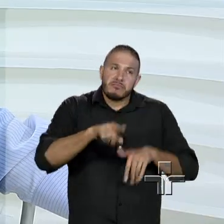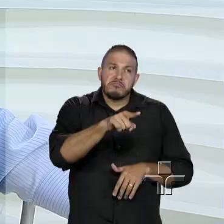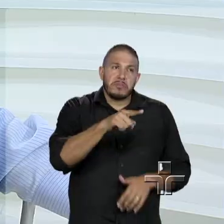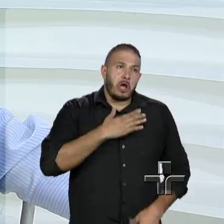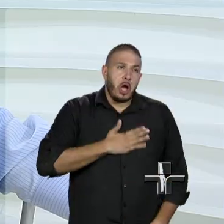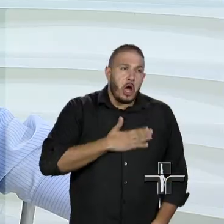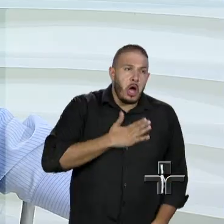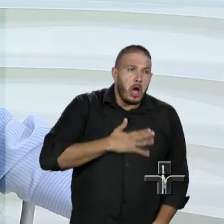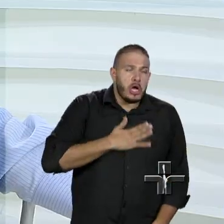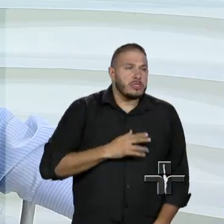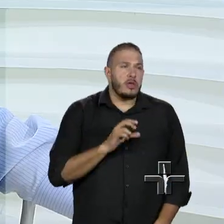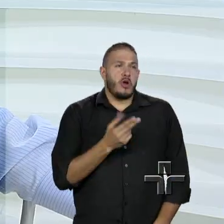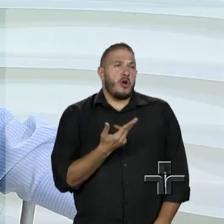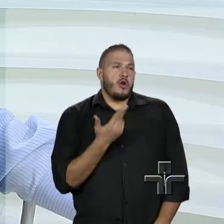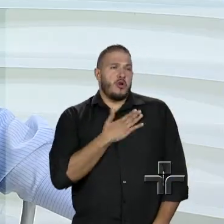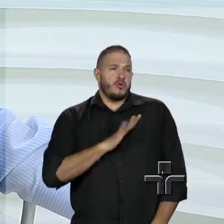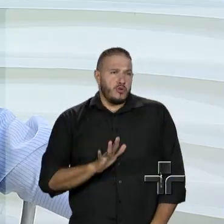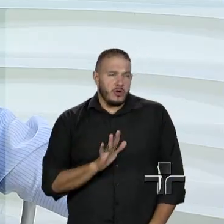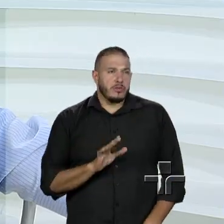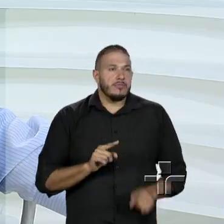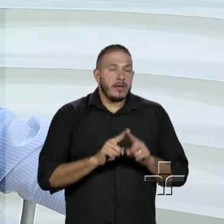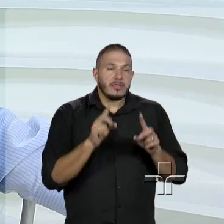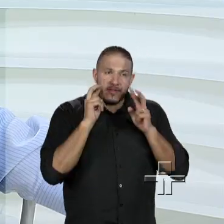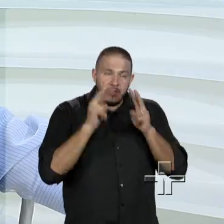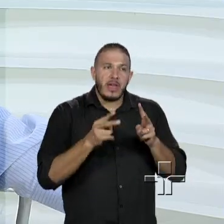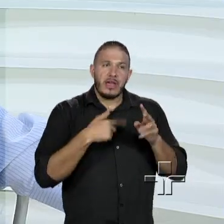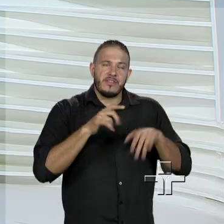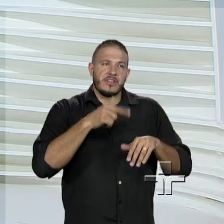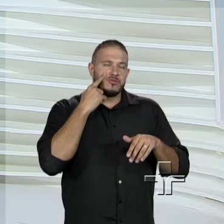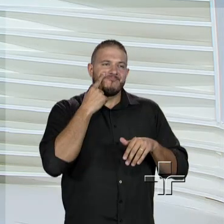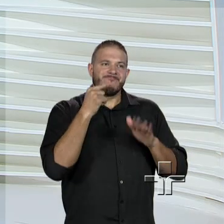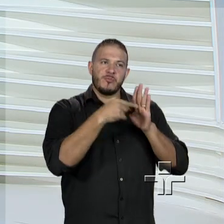gostar. Seguramente é inconstitucional.